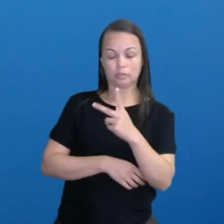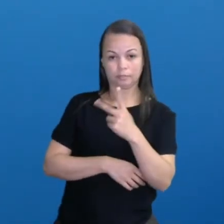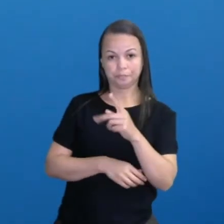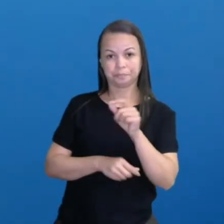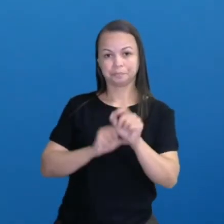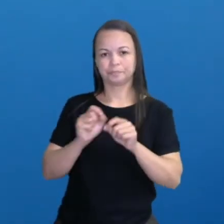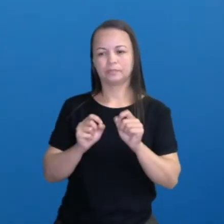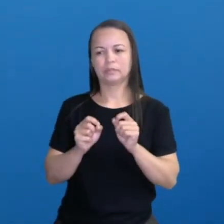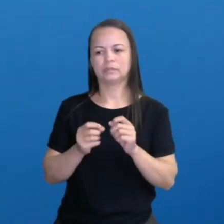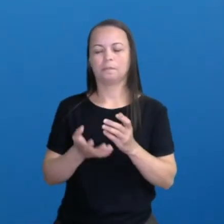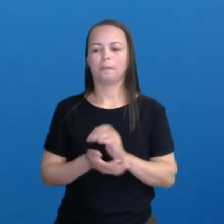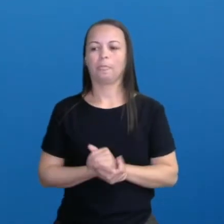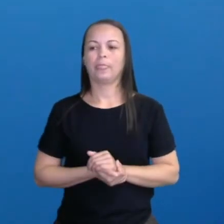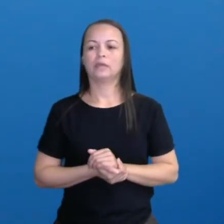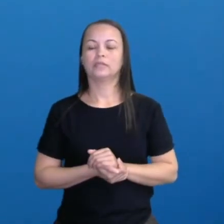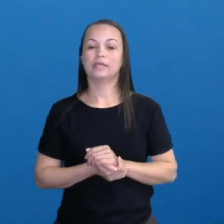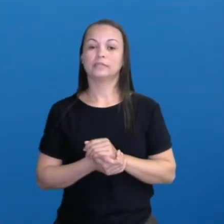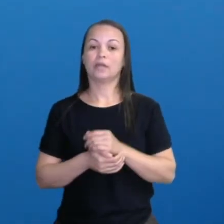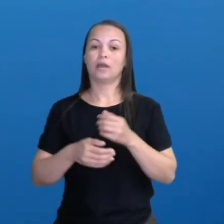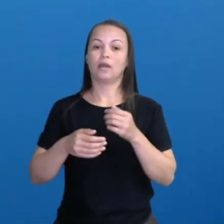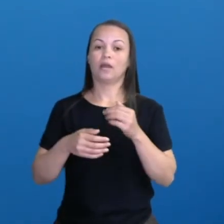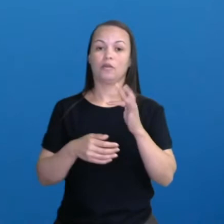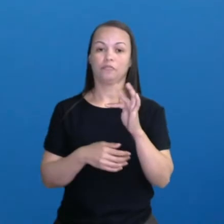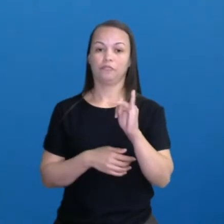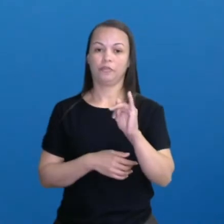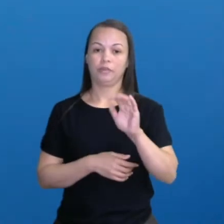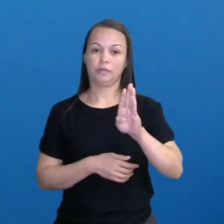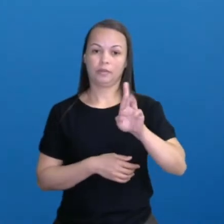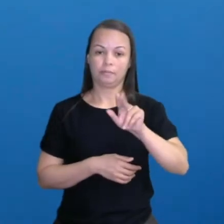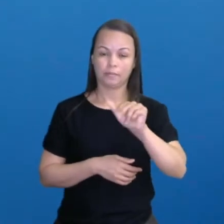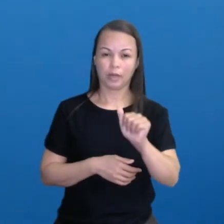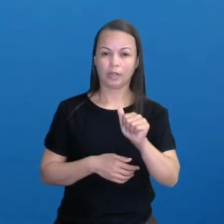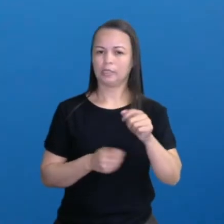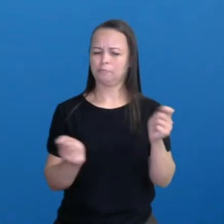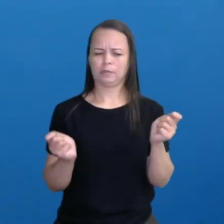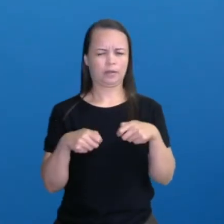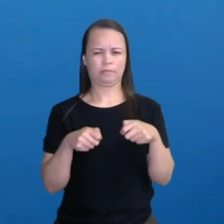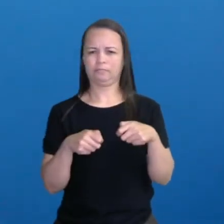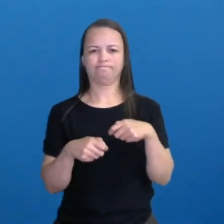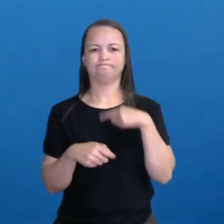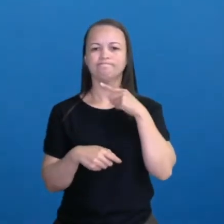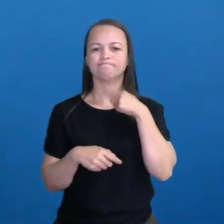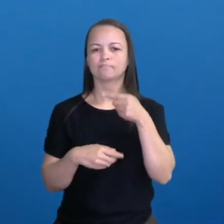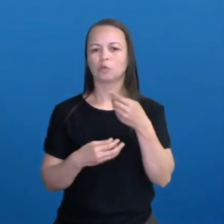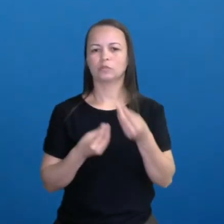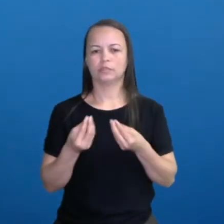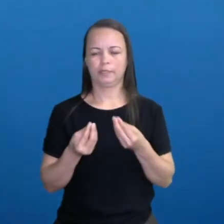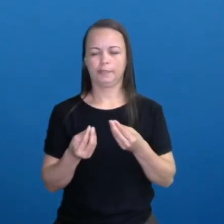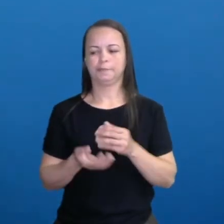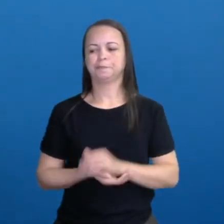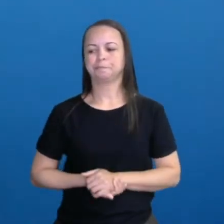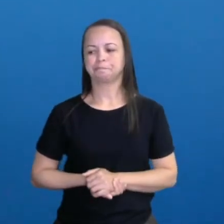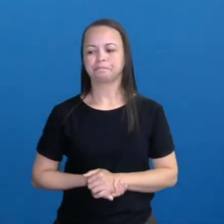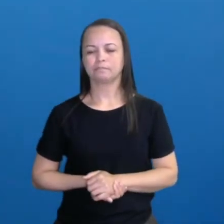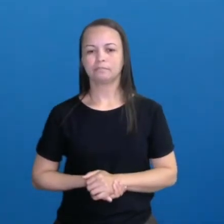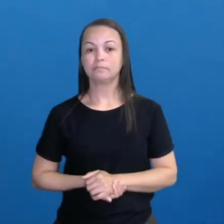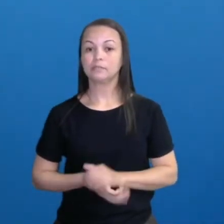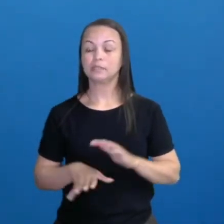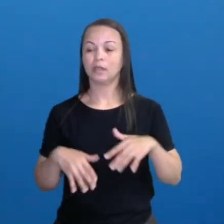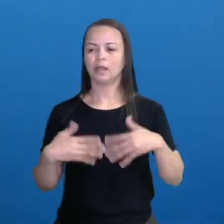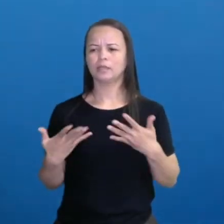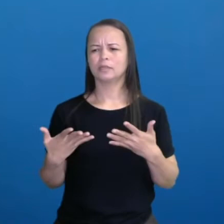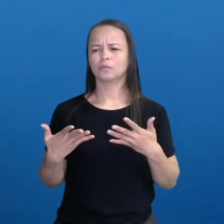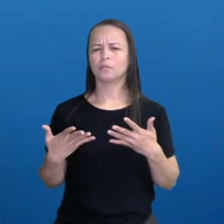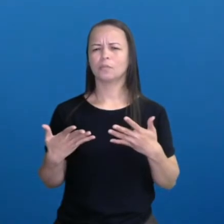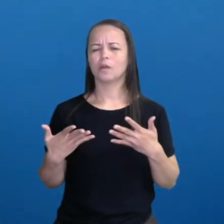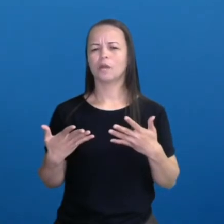nesse polissacarídeo, nessa fibra que a gente não teria a capacidade, não estaria apto a quebrá-la, tá? E aí, qual seria